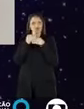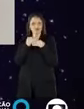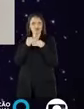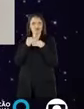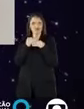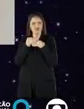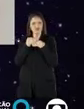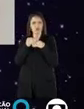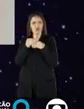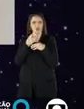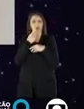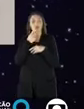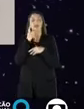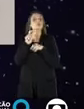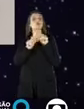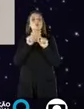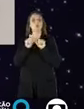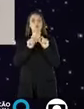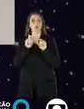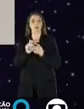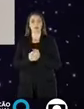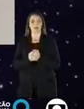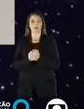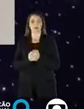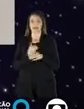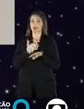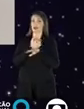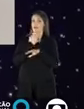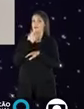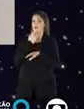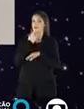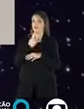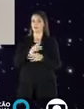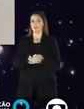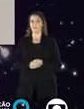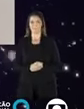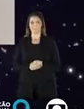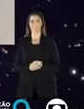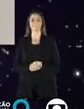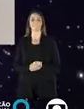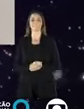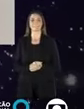fechamento, sabe? Dizendo o seguinte, mas antes eu queria dizer uma coisa para vocês.